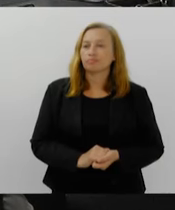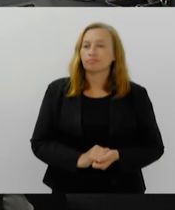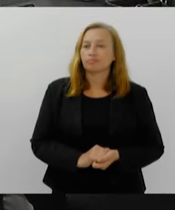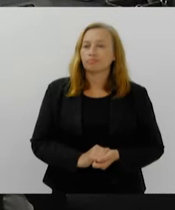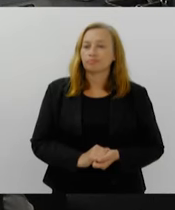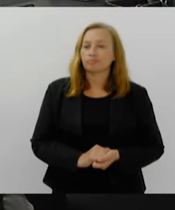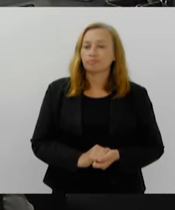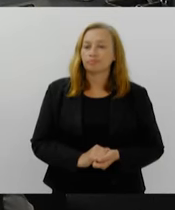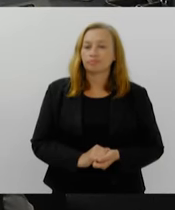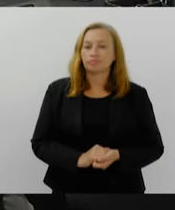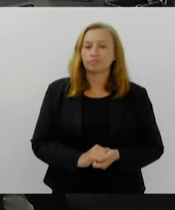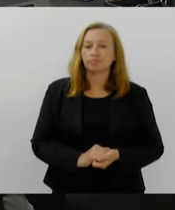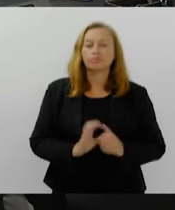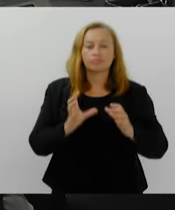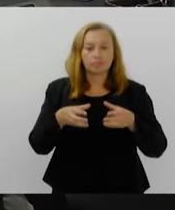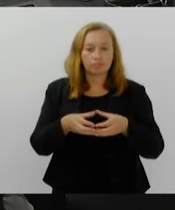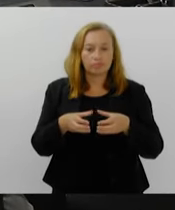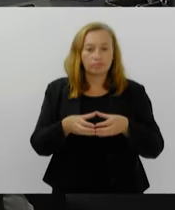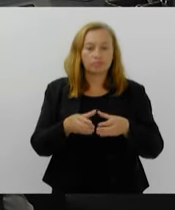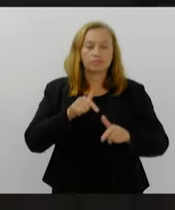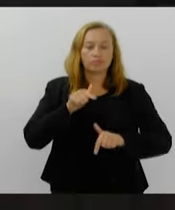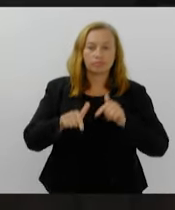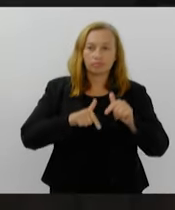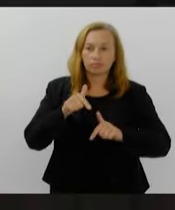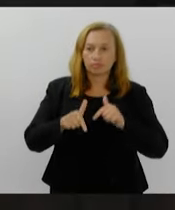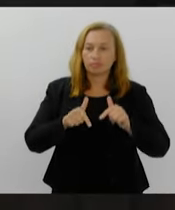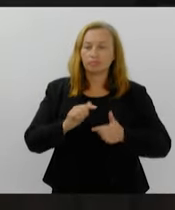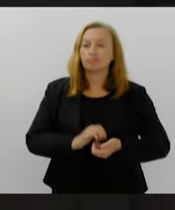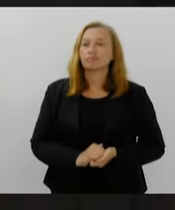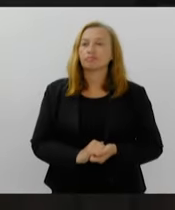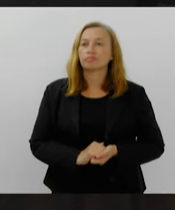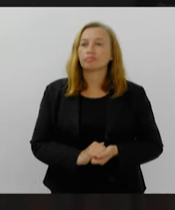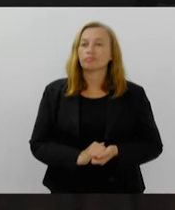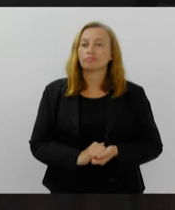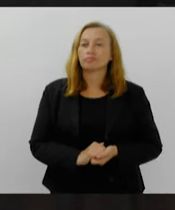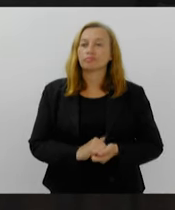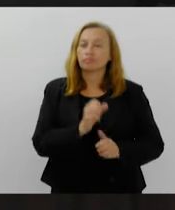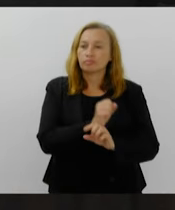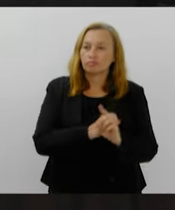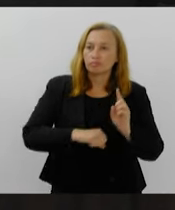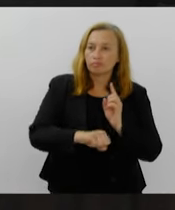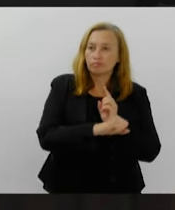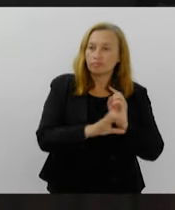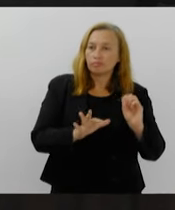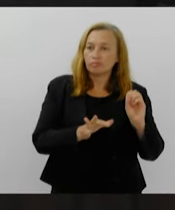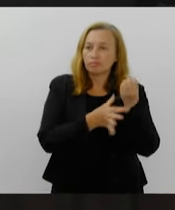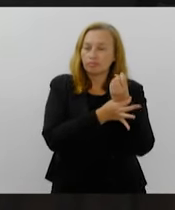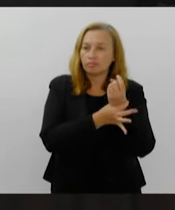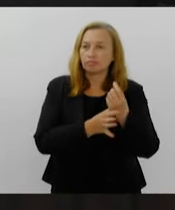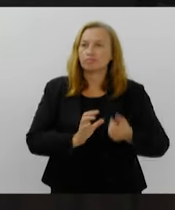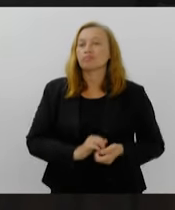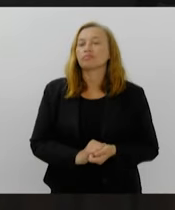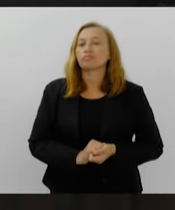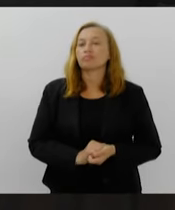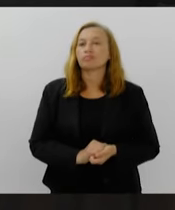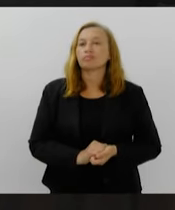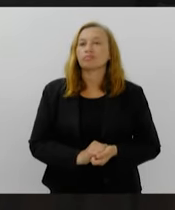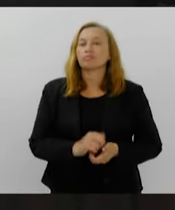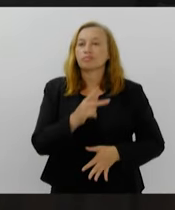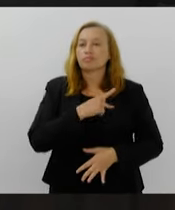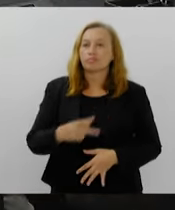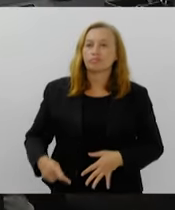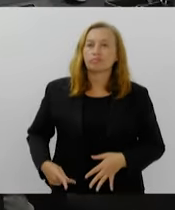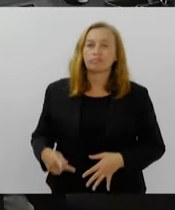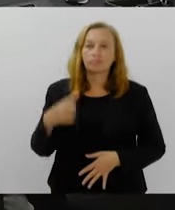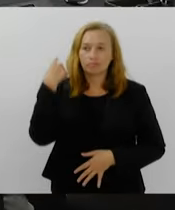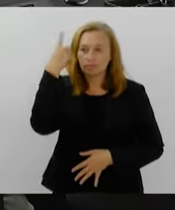um pela comissão do trabalho legislação social Seguridade Social nossa querida amiga presidenta